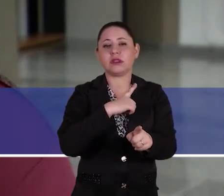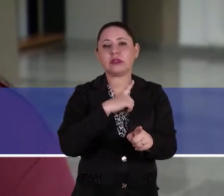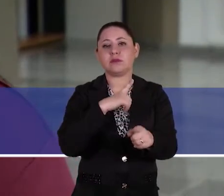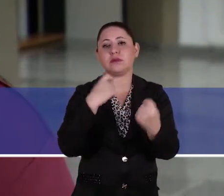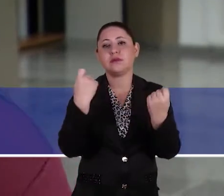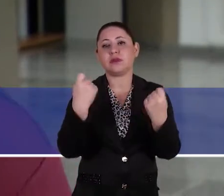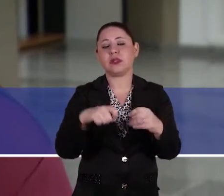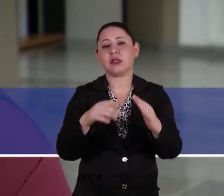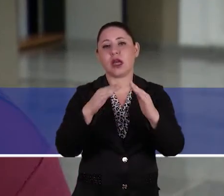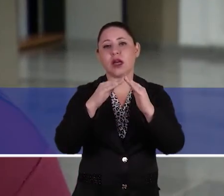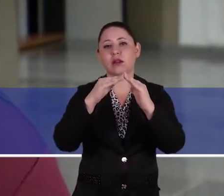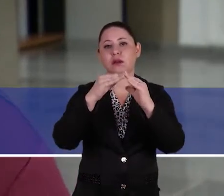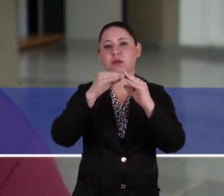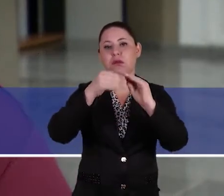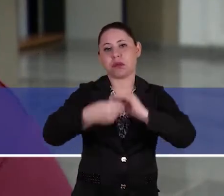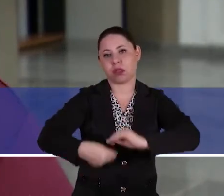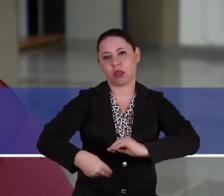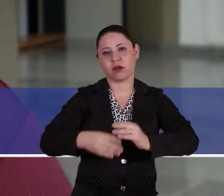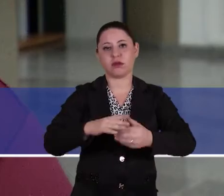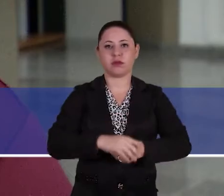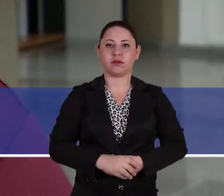em tese, ser demolidas.